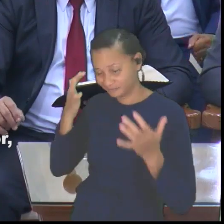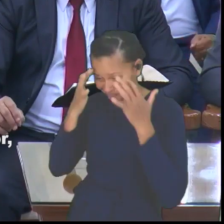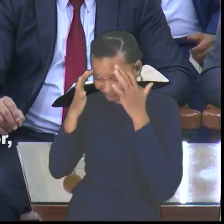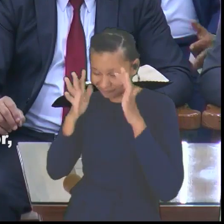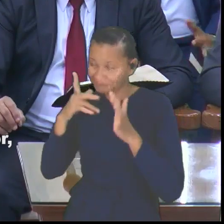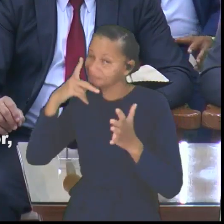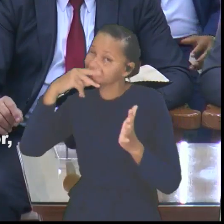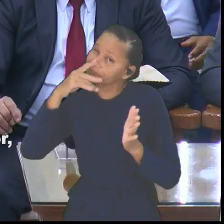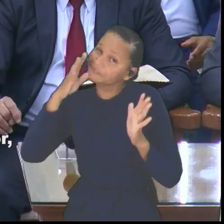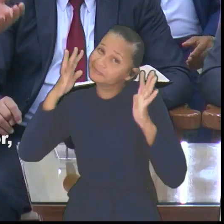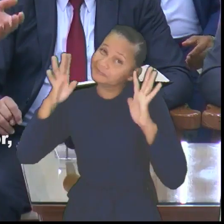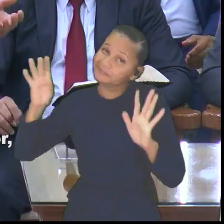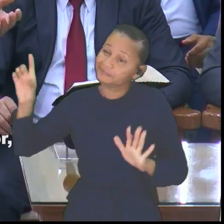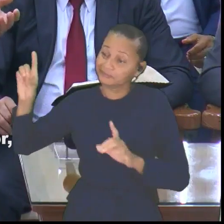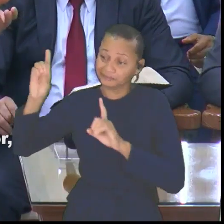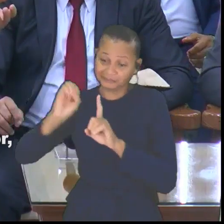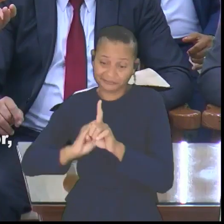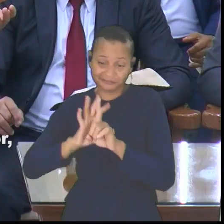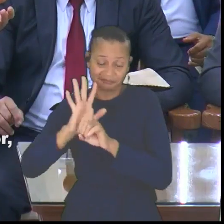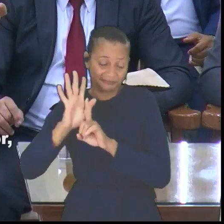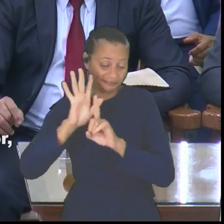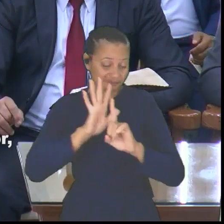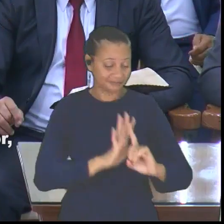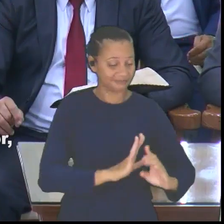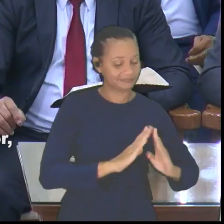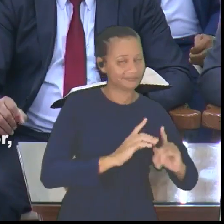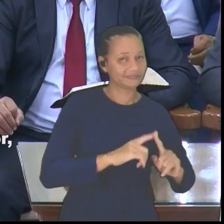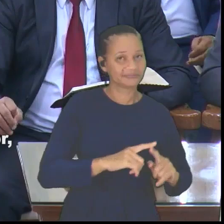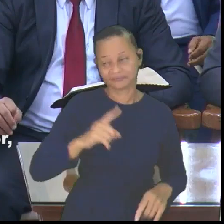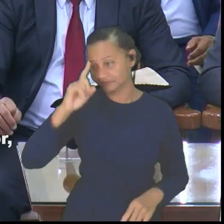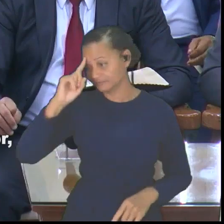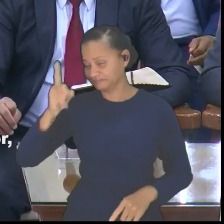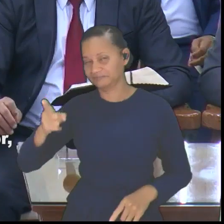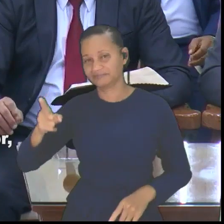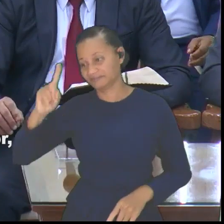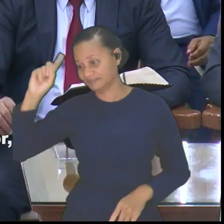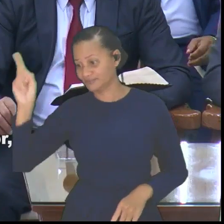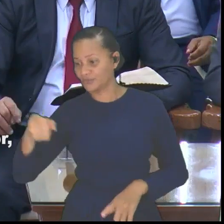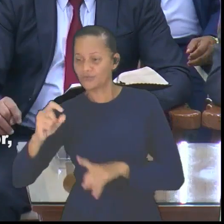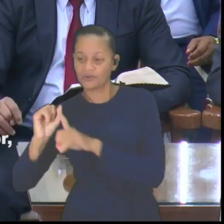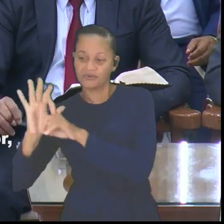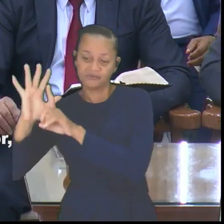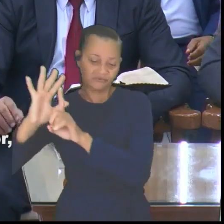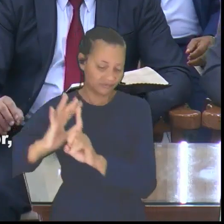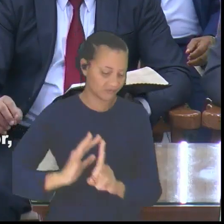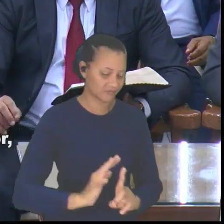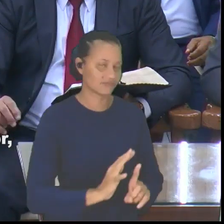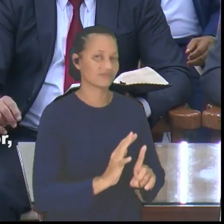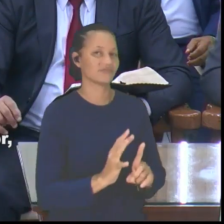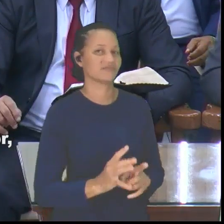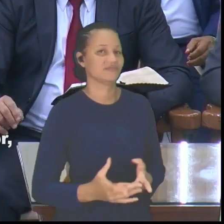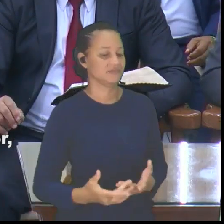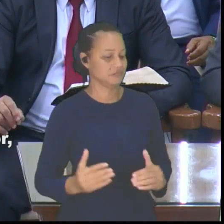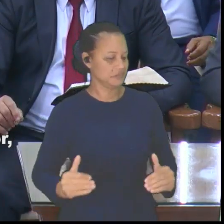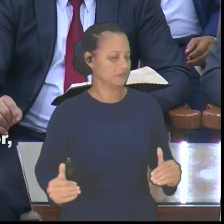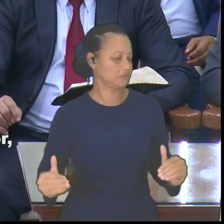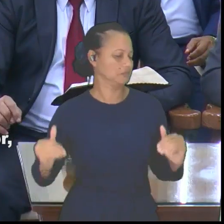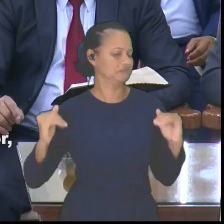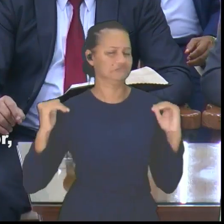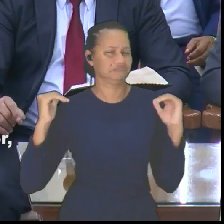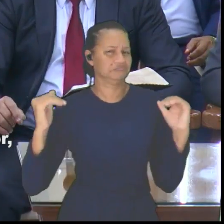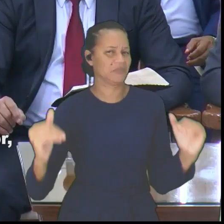mesmo que desceu na prisão, mas Jeová disse, ô anjo, vai lá, que ele está achando que é muita